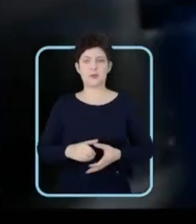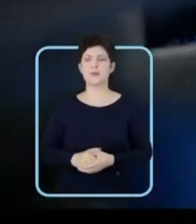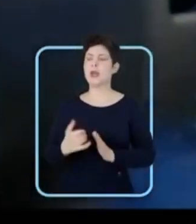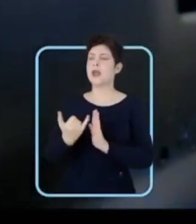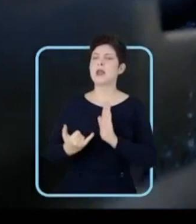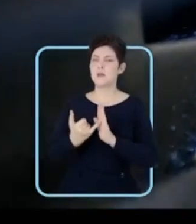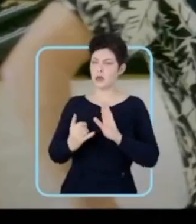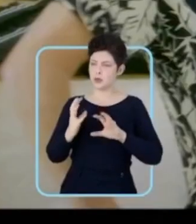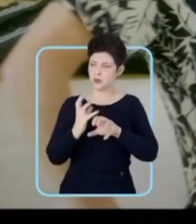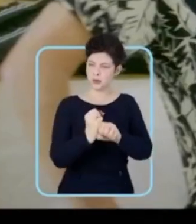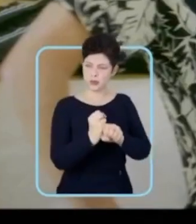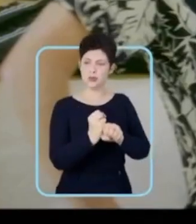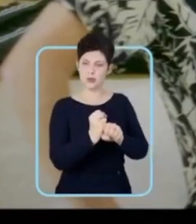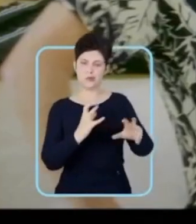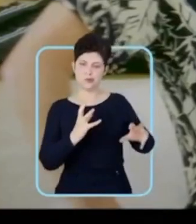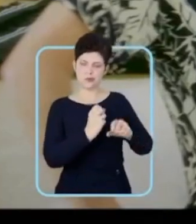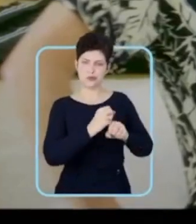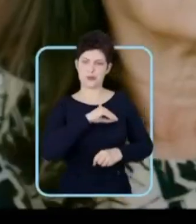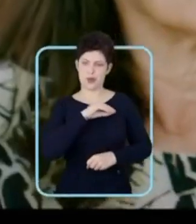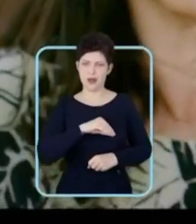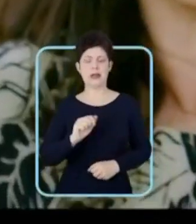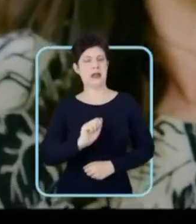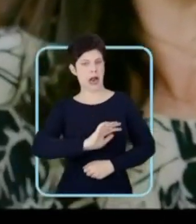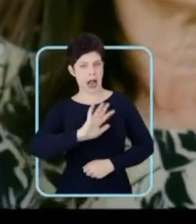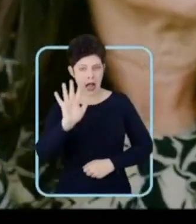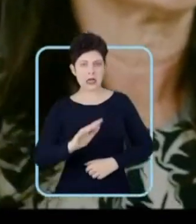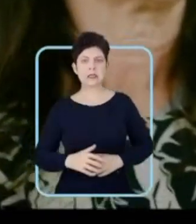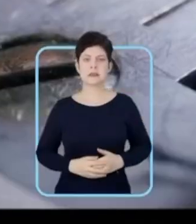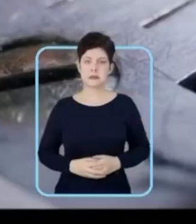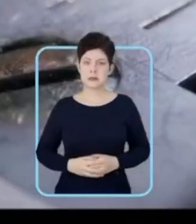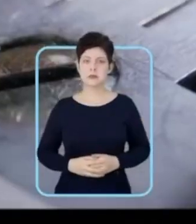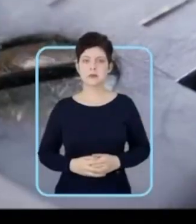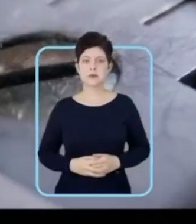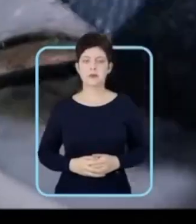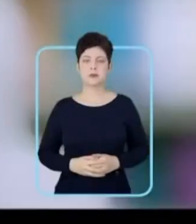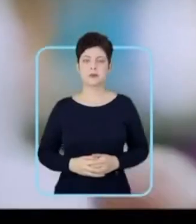Então a carga tributária em cima da folha de pagamento é alta? É alta.